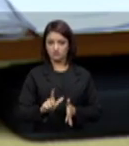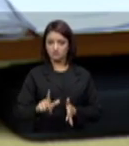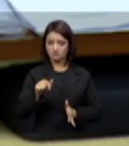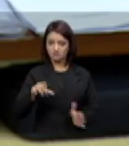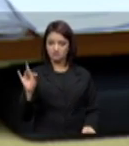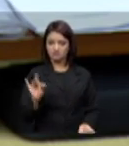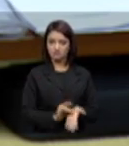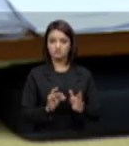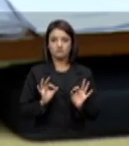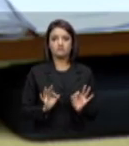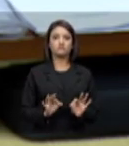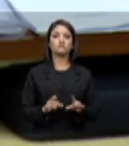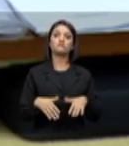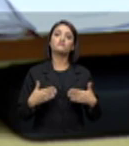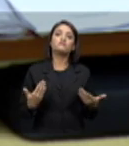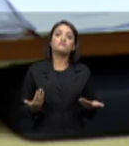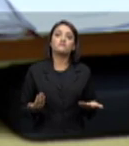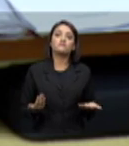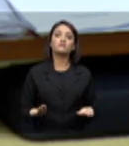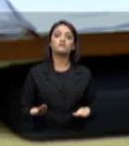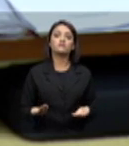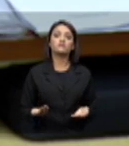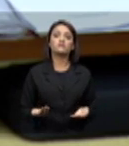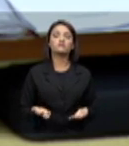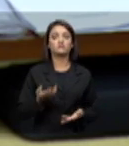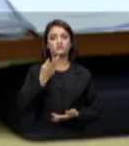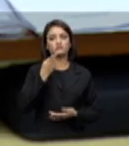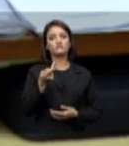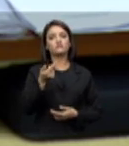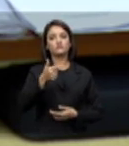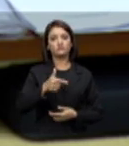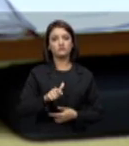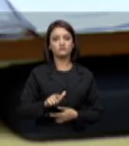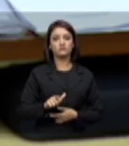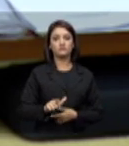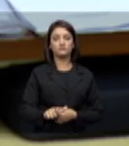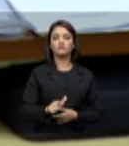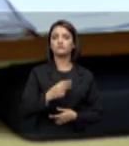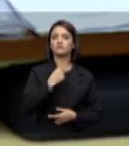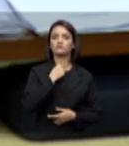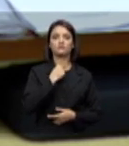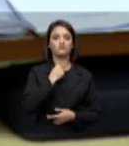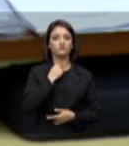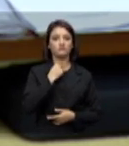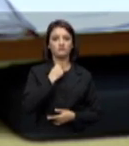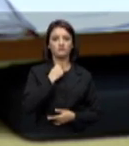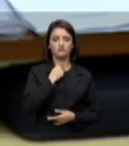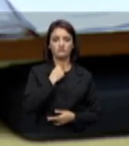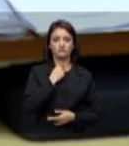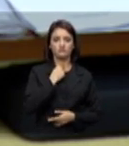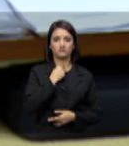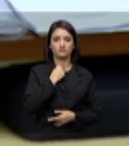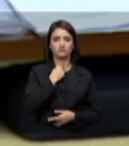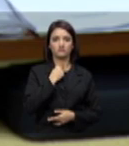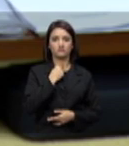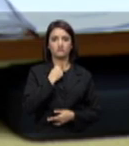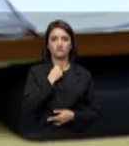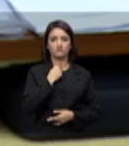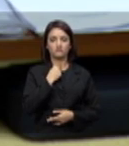legítima então reafirmo não podemos cogitar